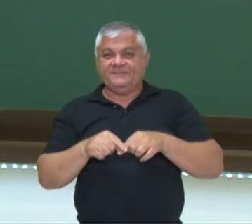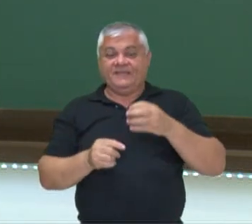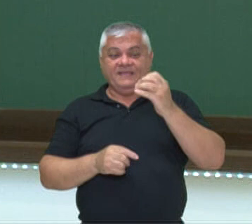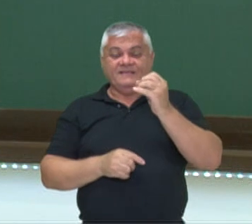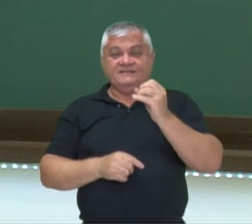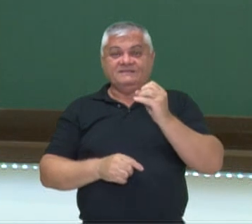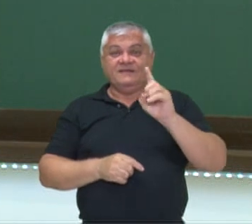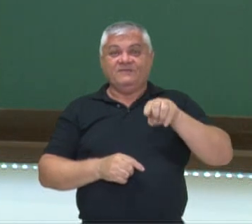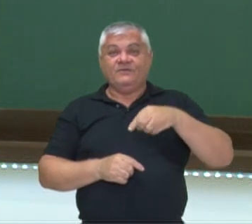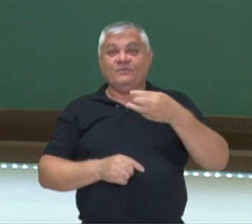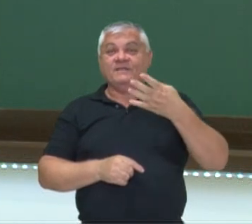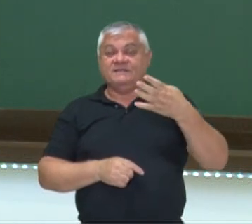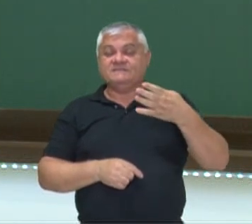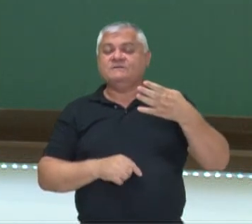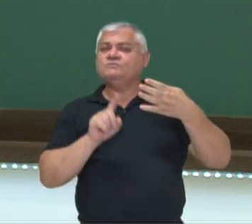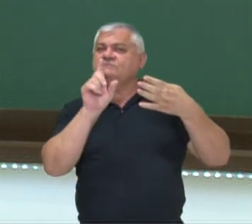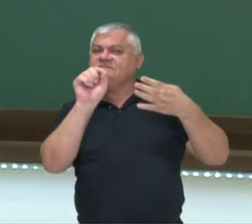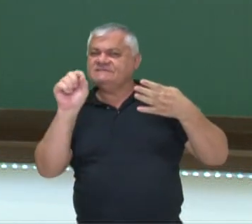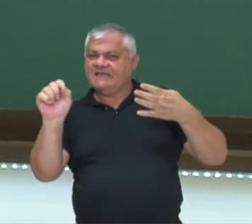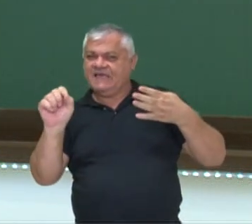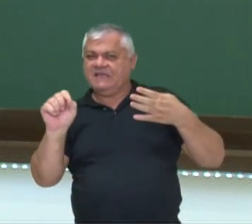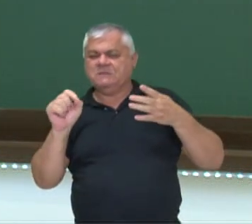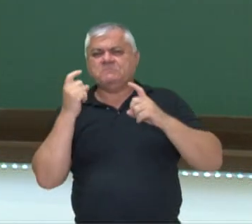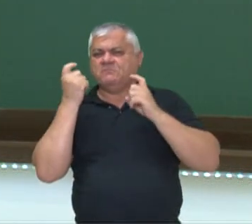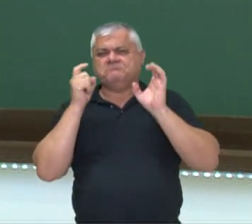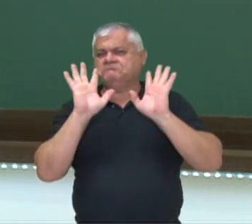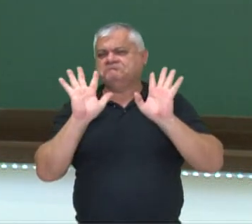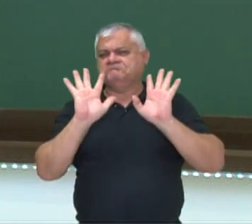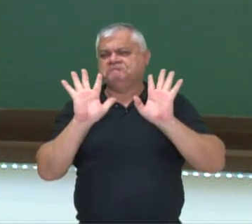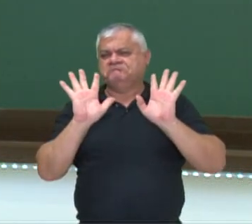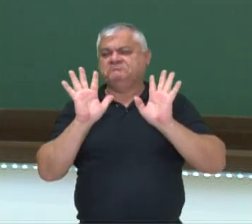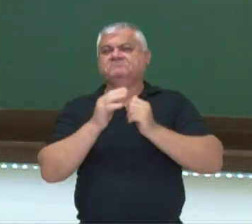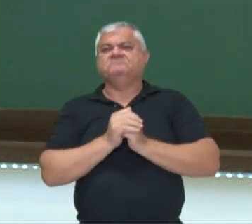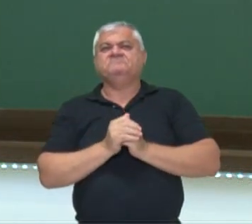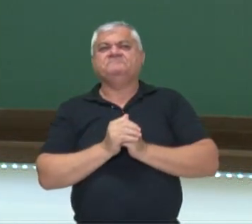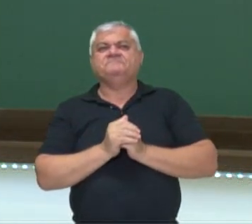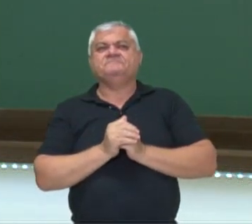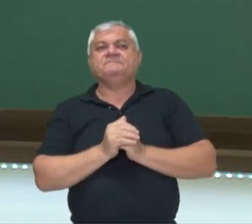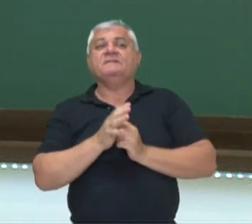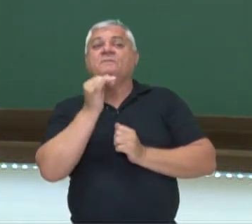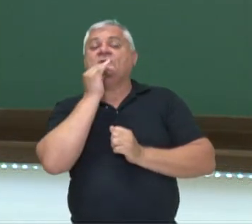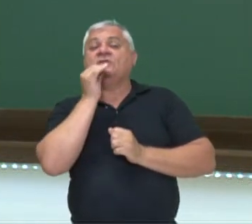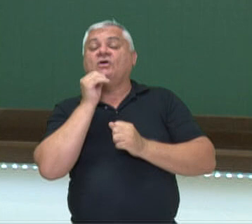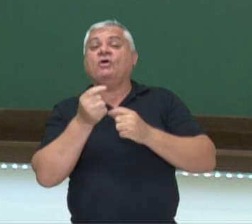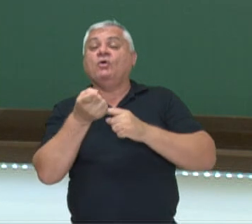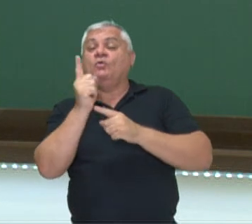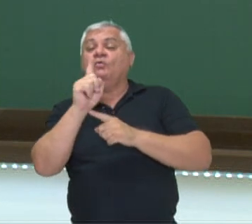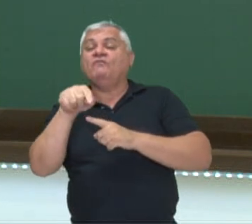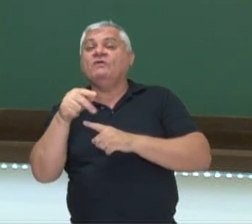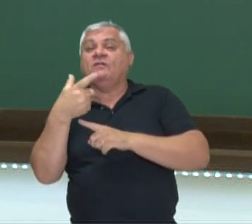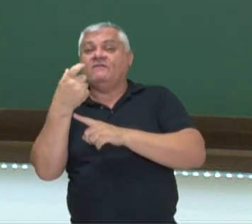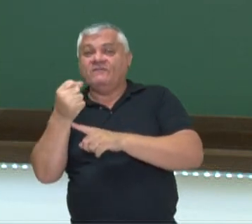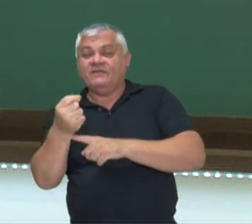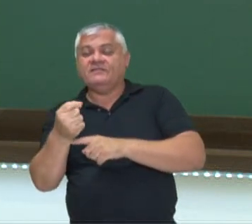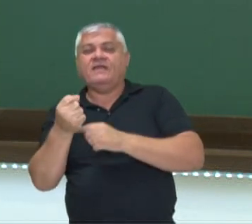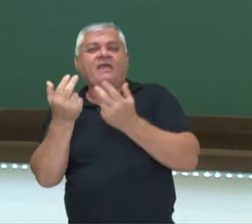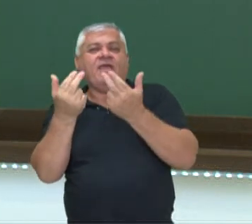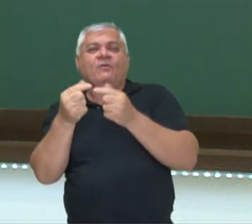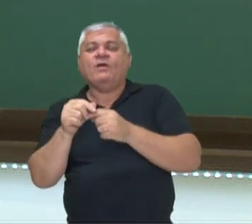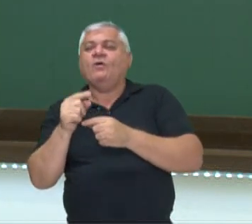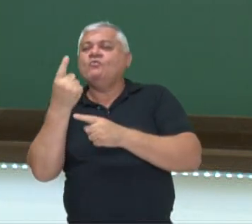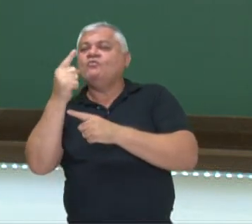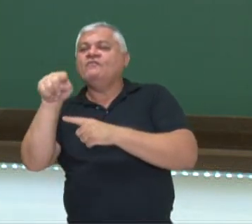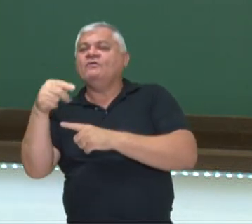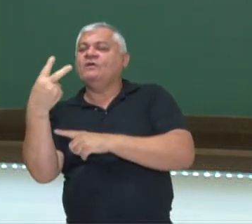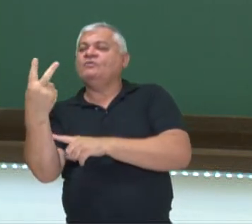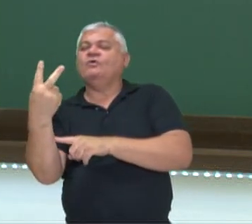é 45 sobre 100. Não vou me preocupar em simplificar a fração. 1,20 é a mesma coisa que 1,2, porque o